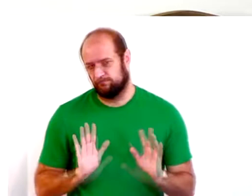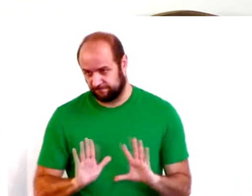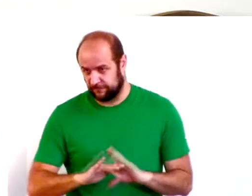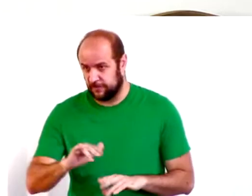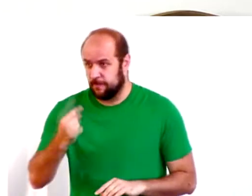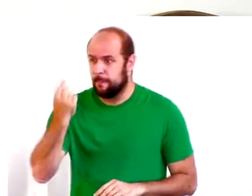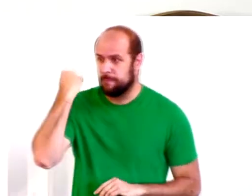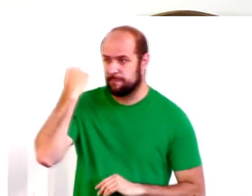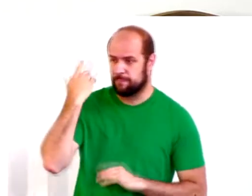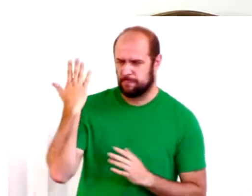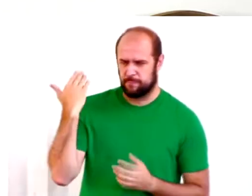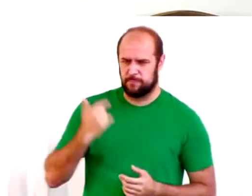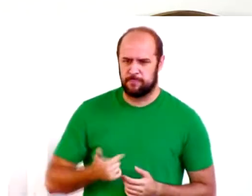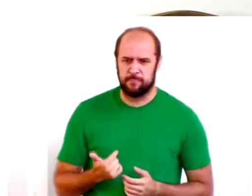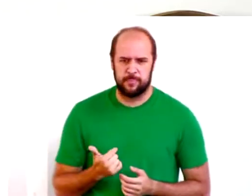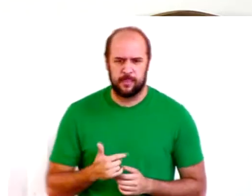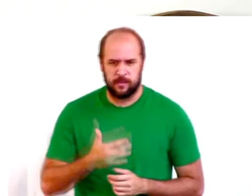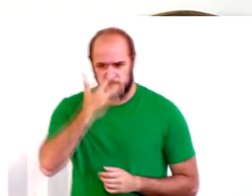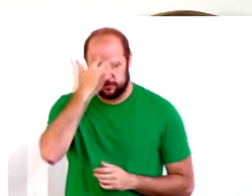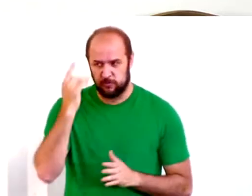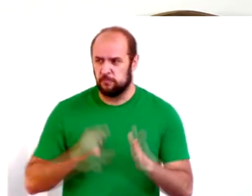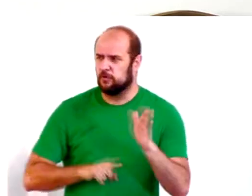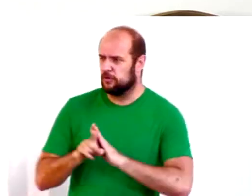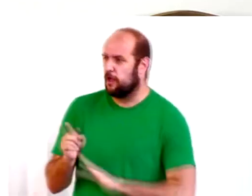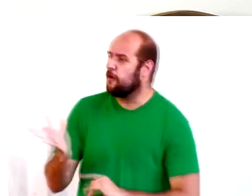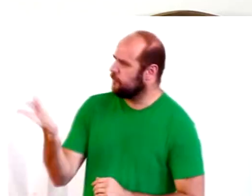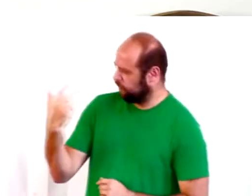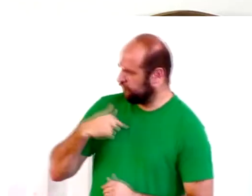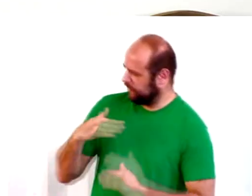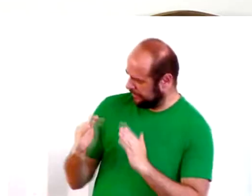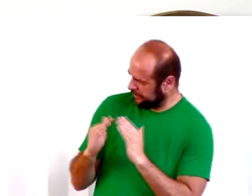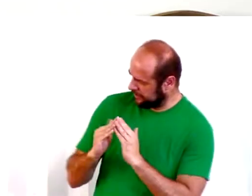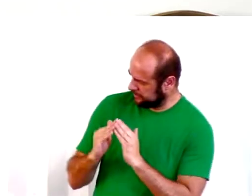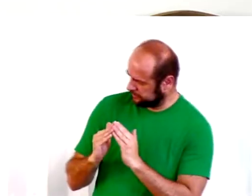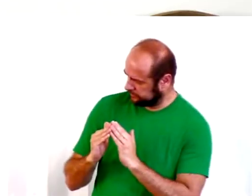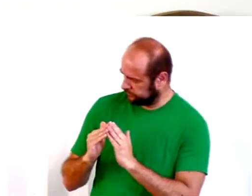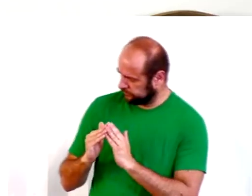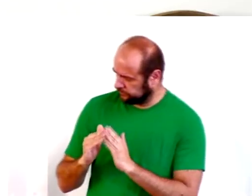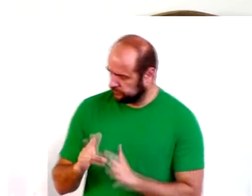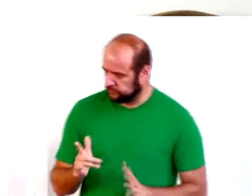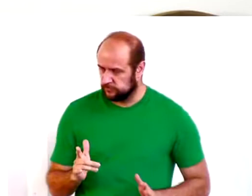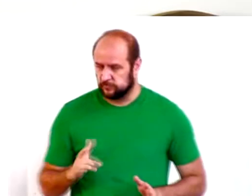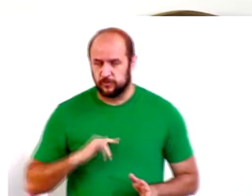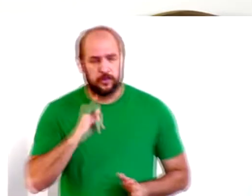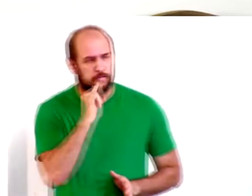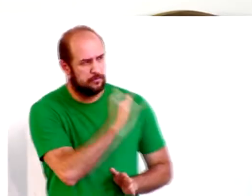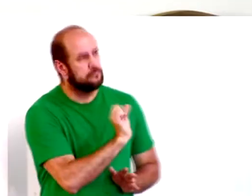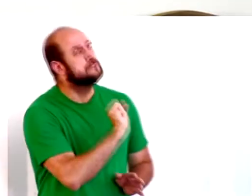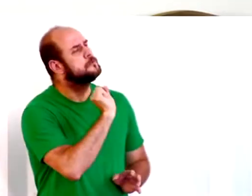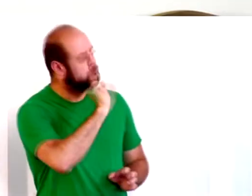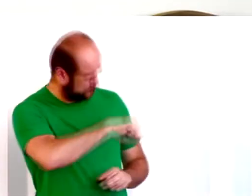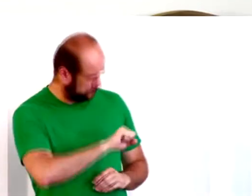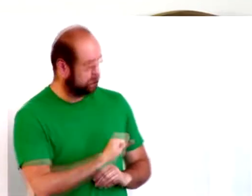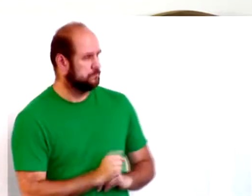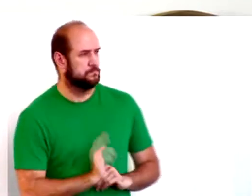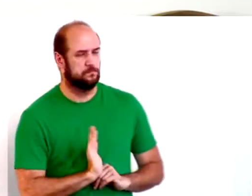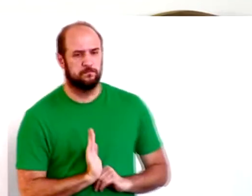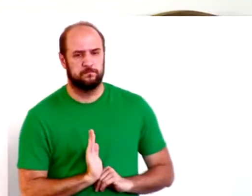alguém perguntasse assim, você vem à minha casa hoje no final da tarde? A pessoa diria sim, eu vou.